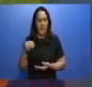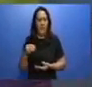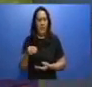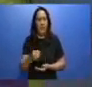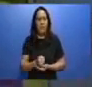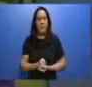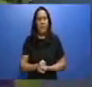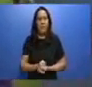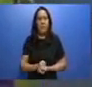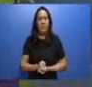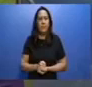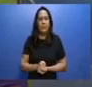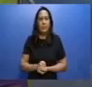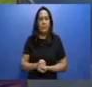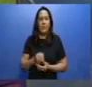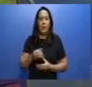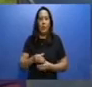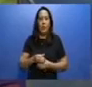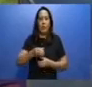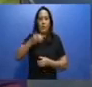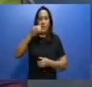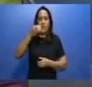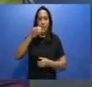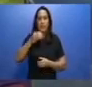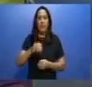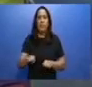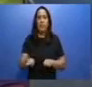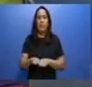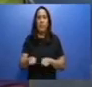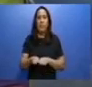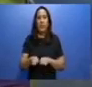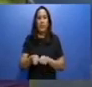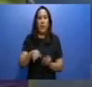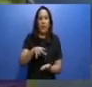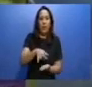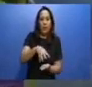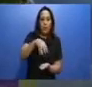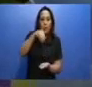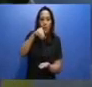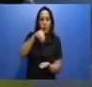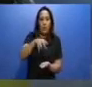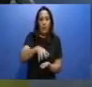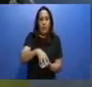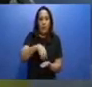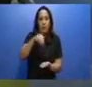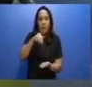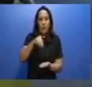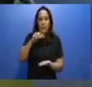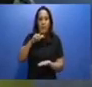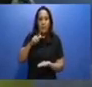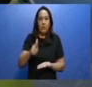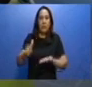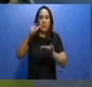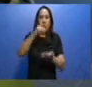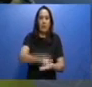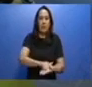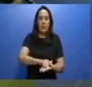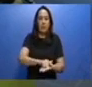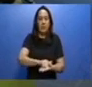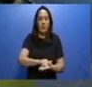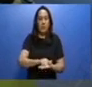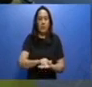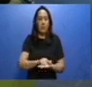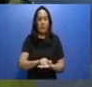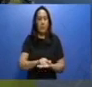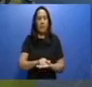aqui, um cilindro e um cone em pé numa folha. E o que é para eu fazer? Em